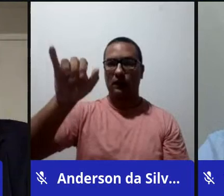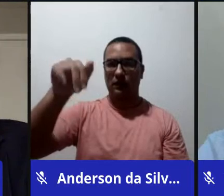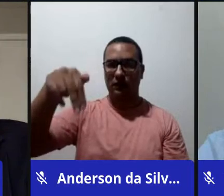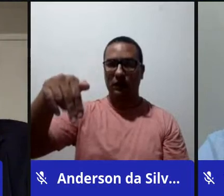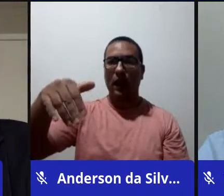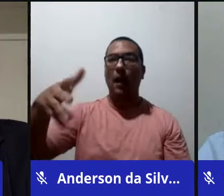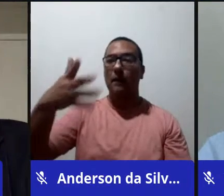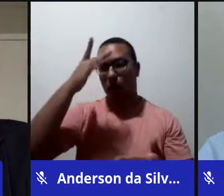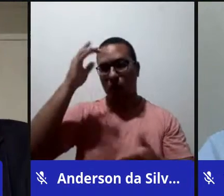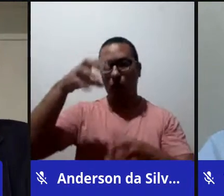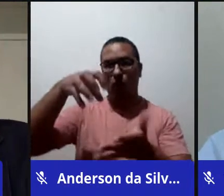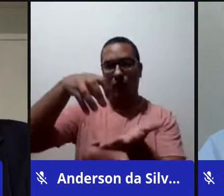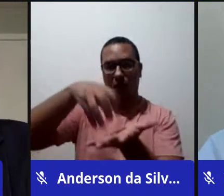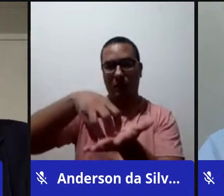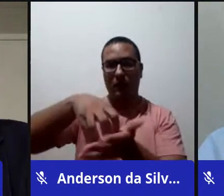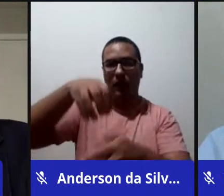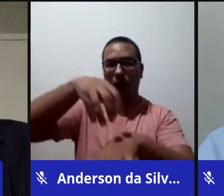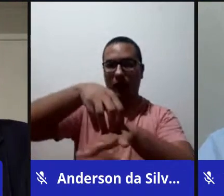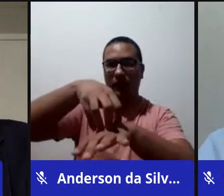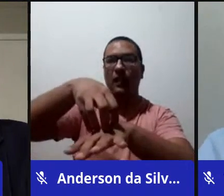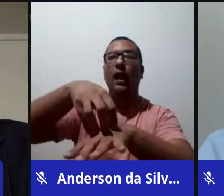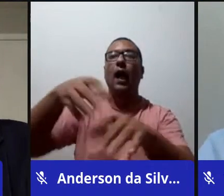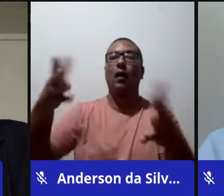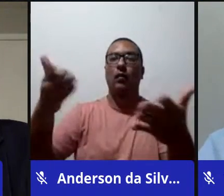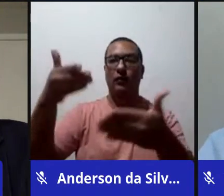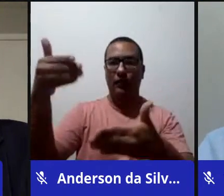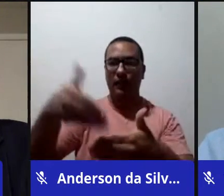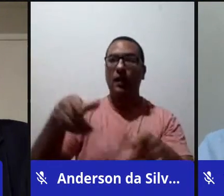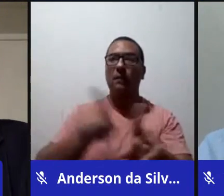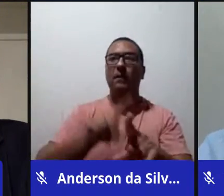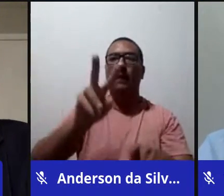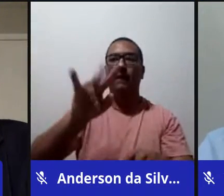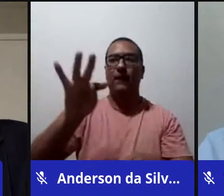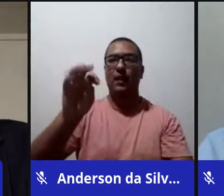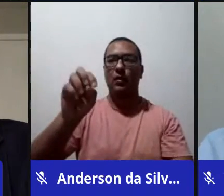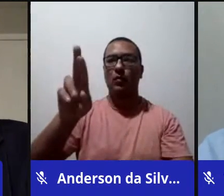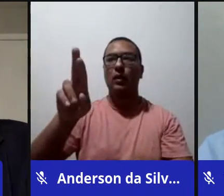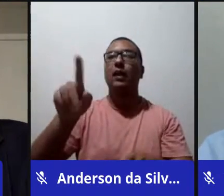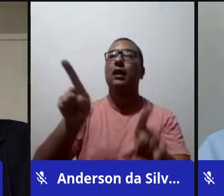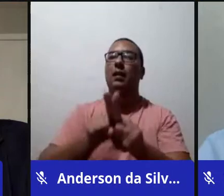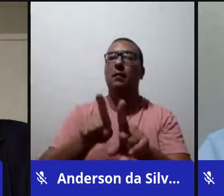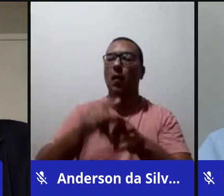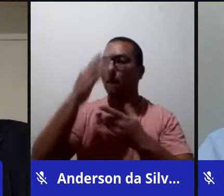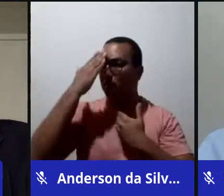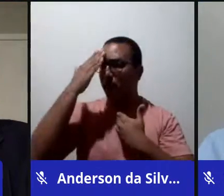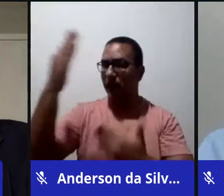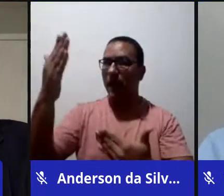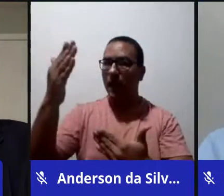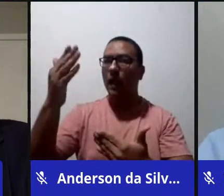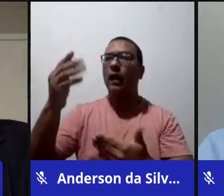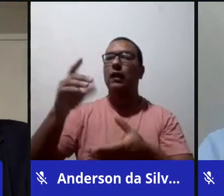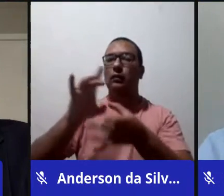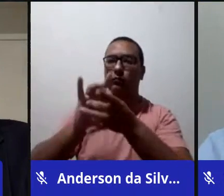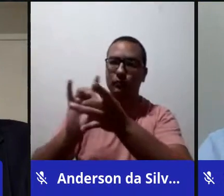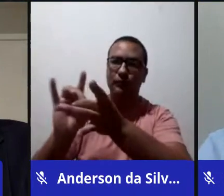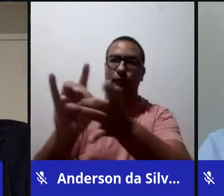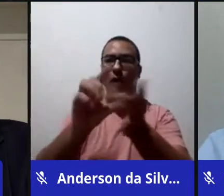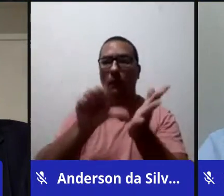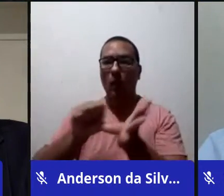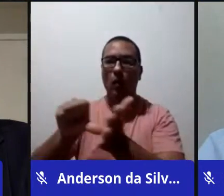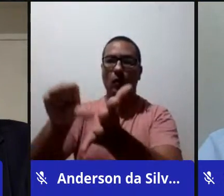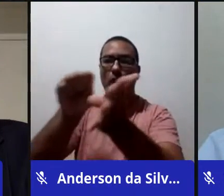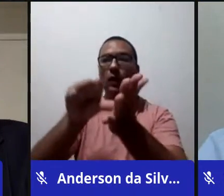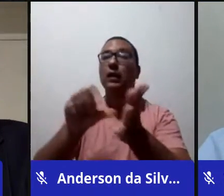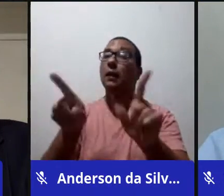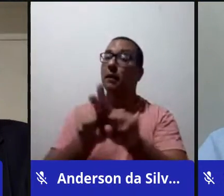participar. Vitor, obrigada pela parceria mais uma vez estabelecida aí entre as unidades. Será um prazer tê-los pessoalmente, quem